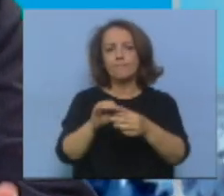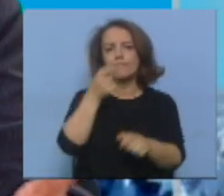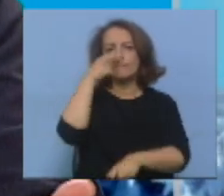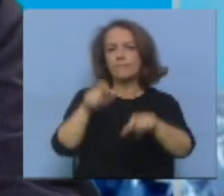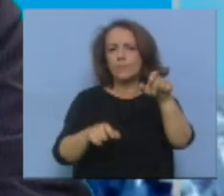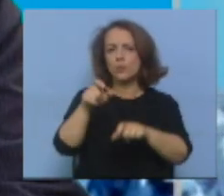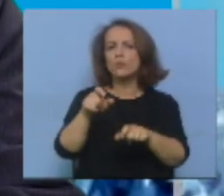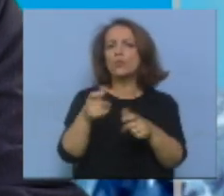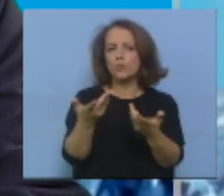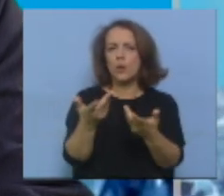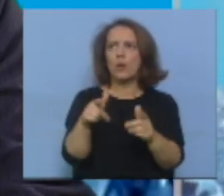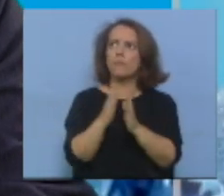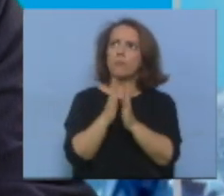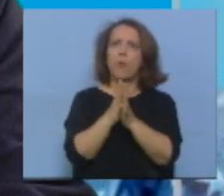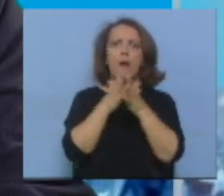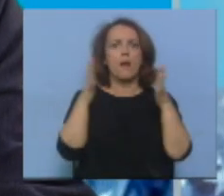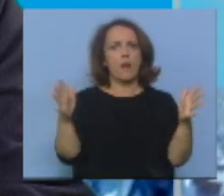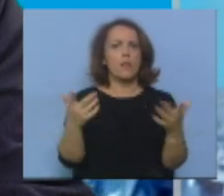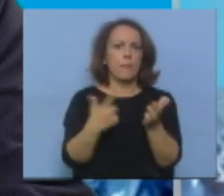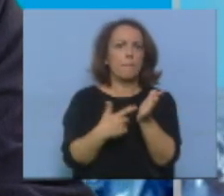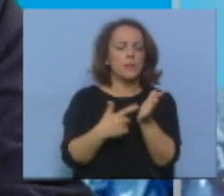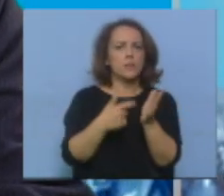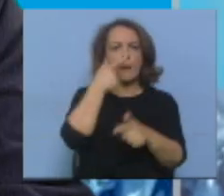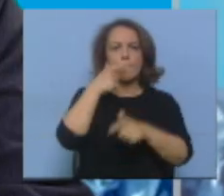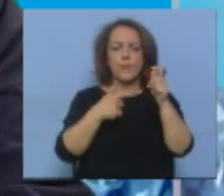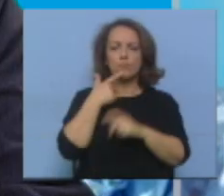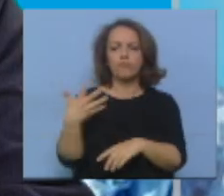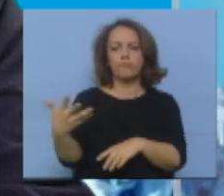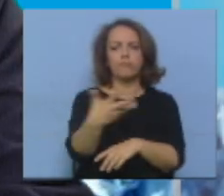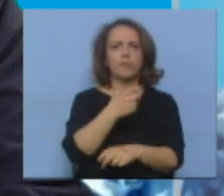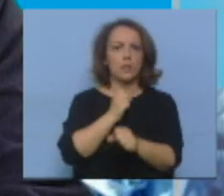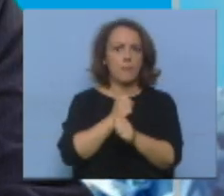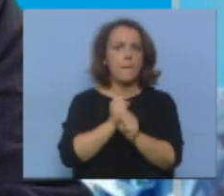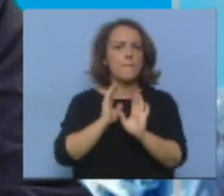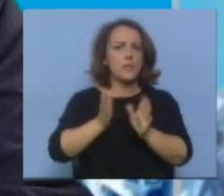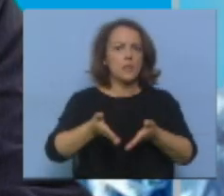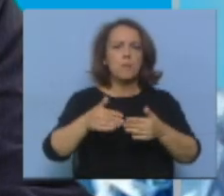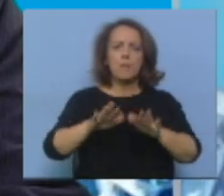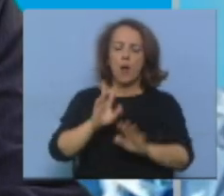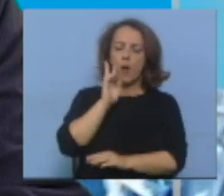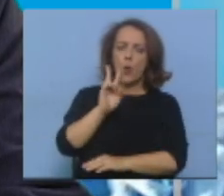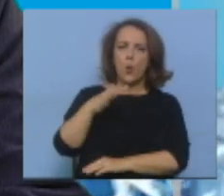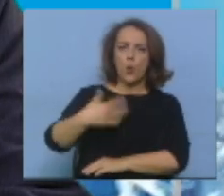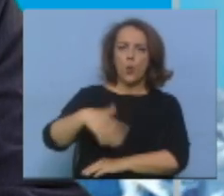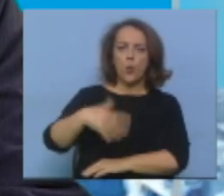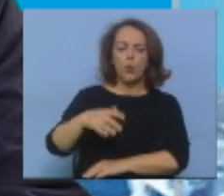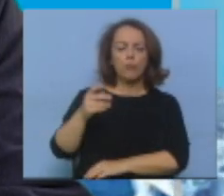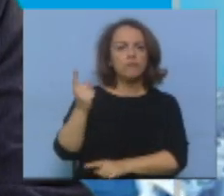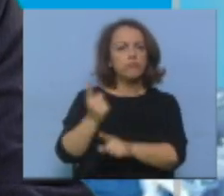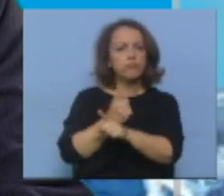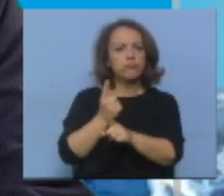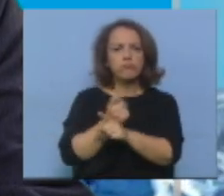grande precisa de muita gente, e eu fiquei surpreso, digamos, com gestos heróicos que têm acontecido.